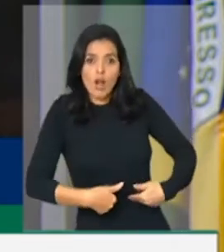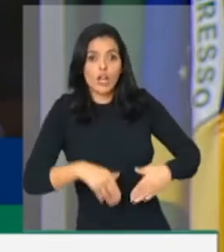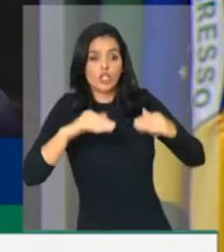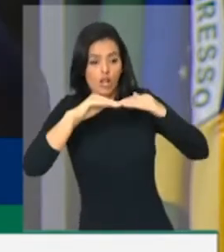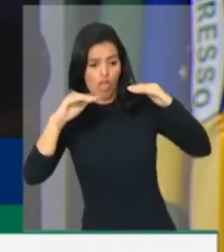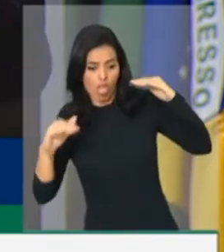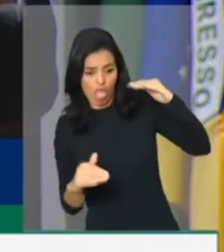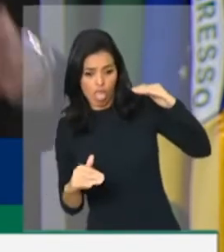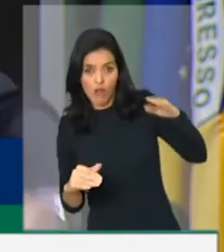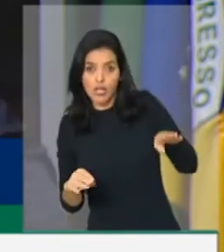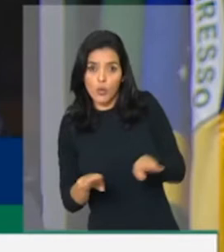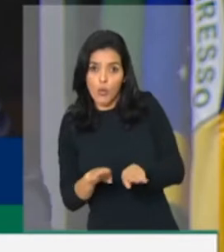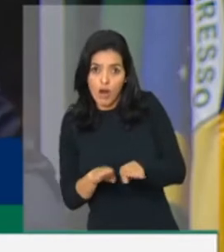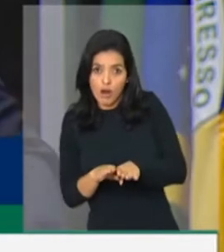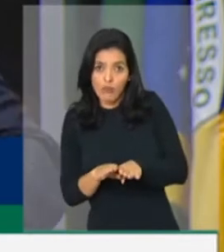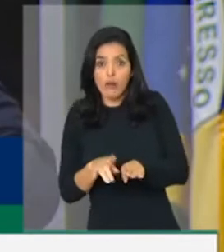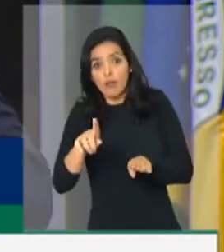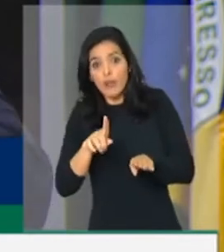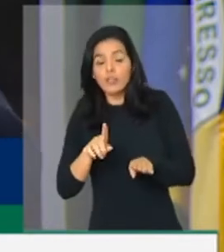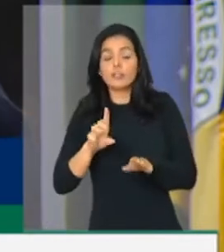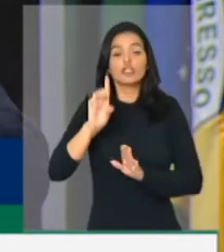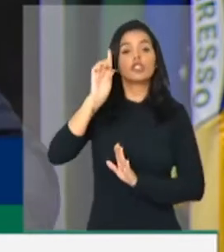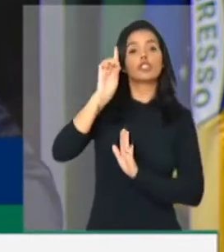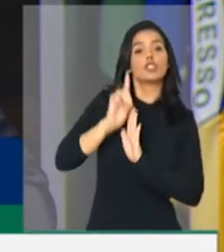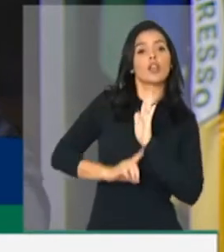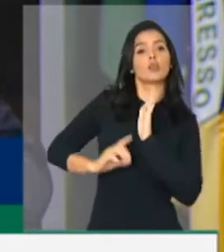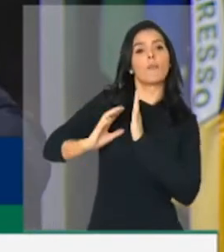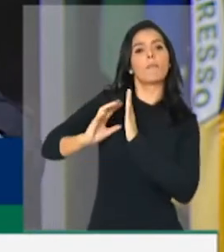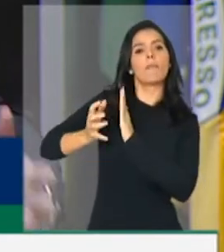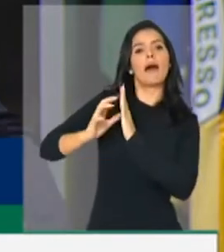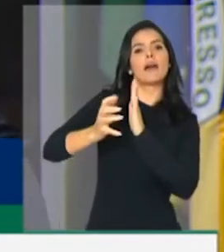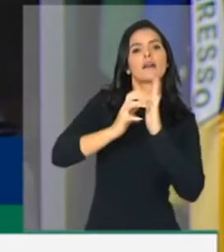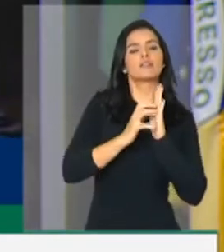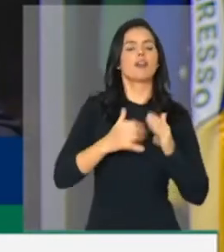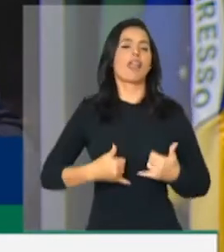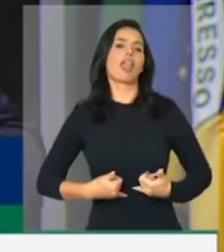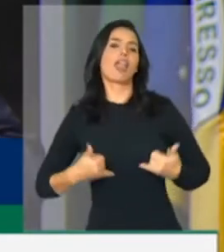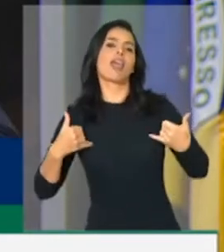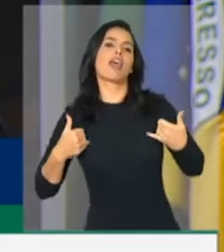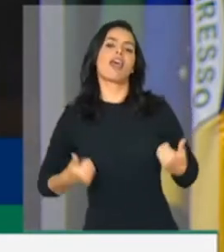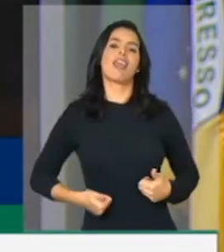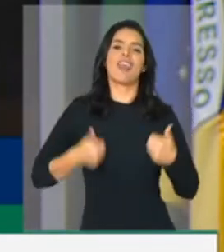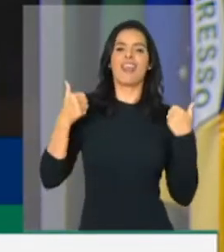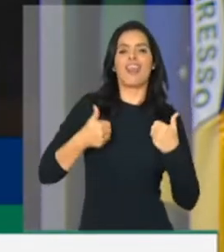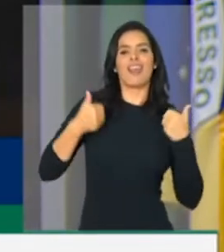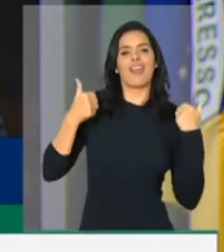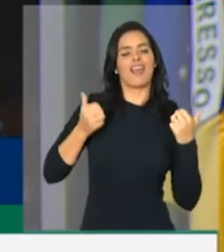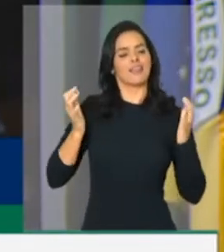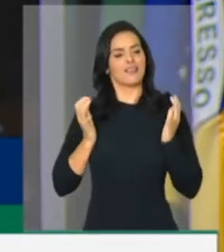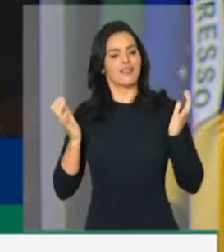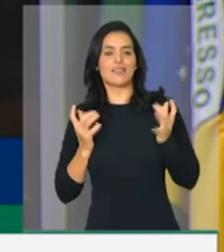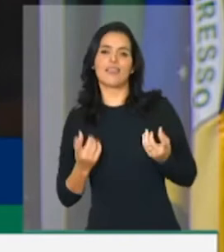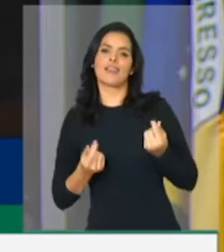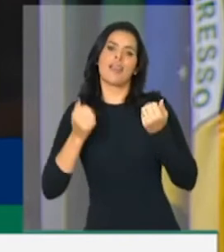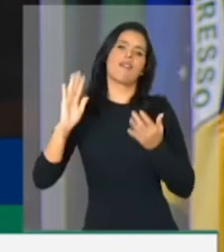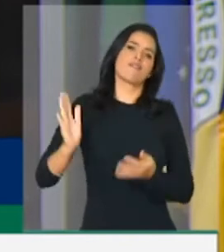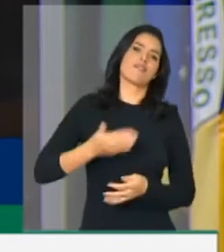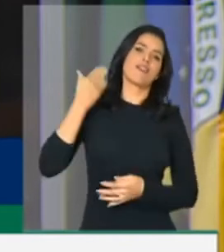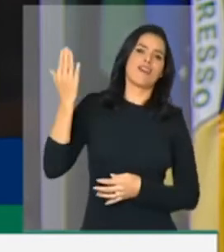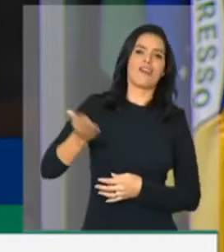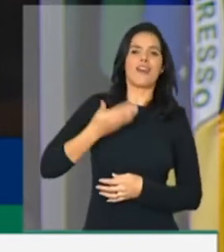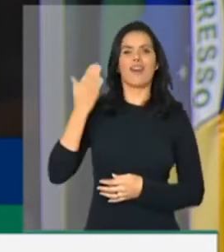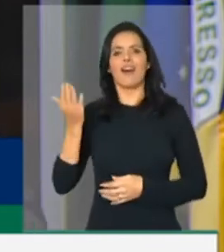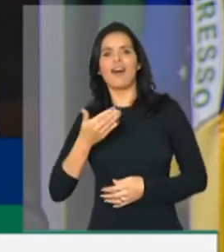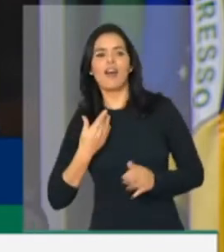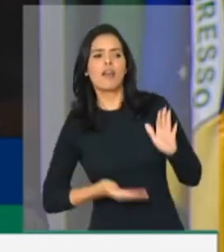enquanto os dirigentes do partido vivem g****** de regalias enriquecendo e viajando até